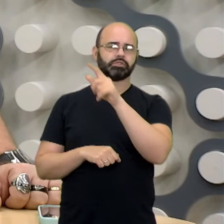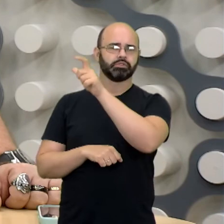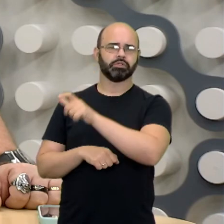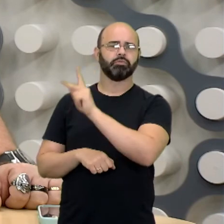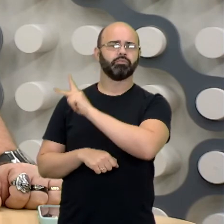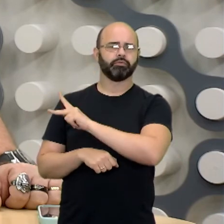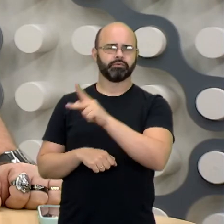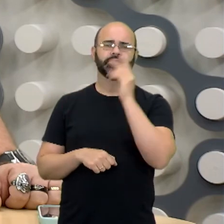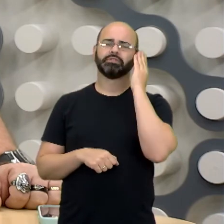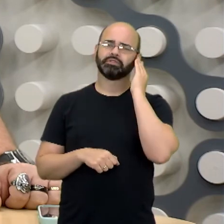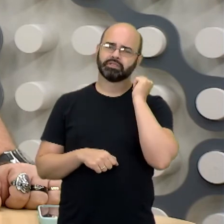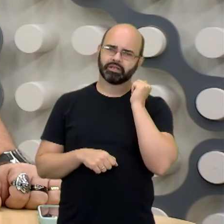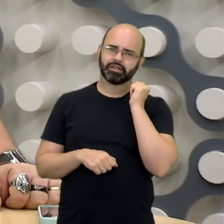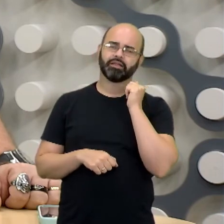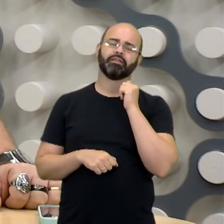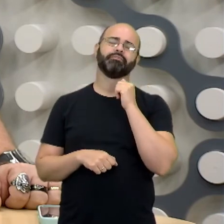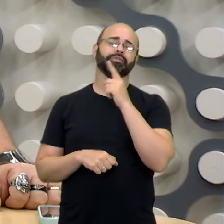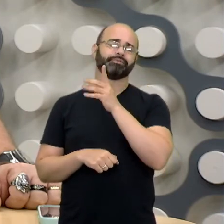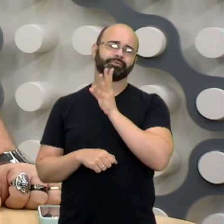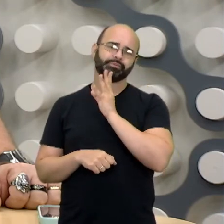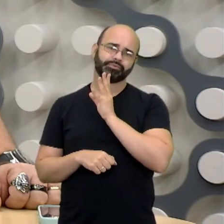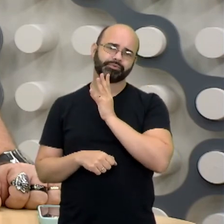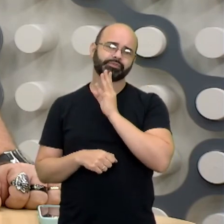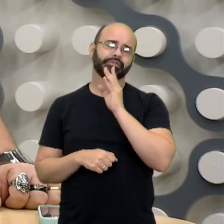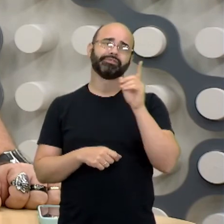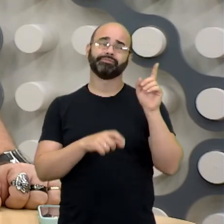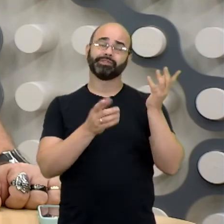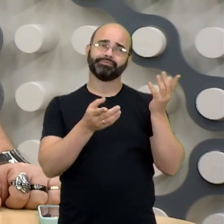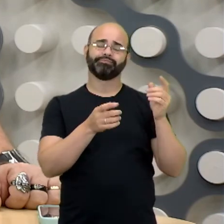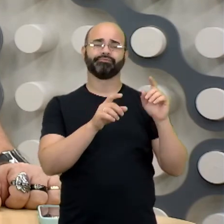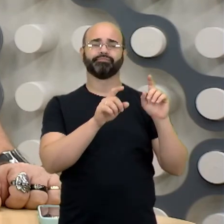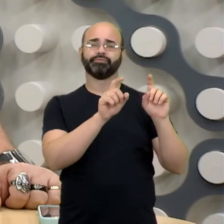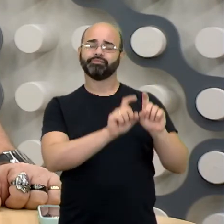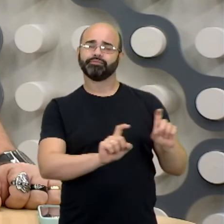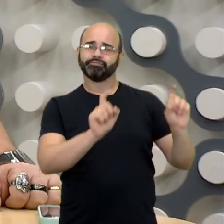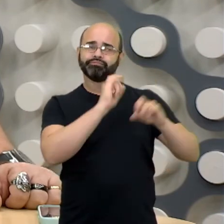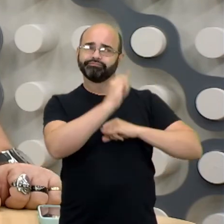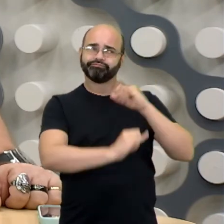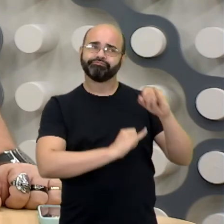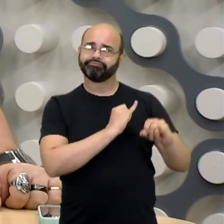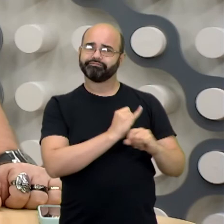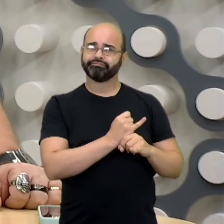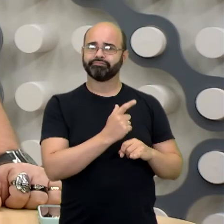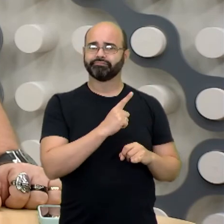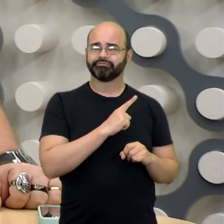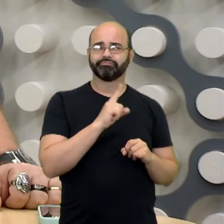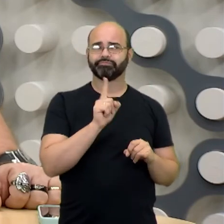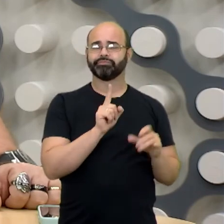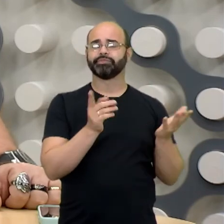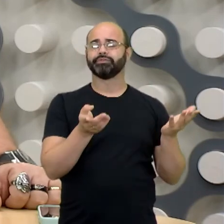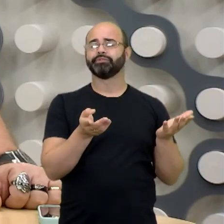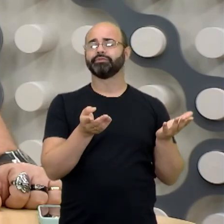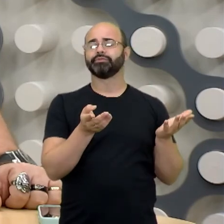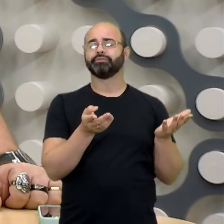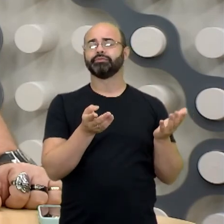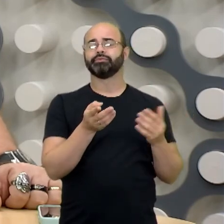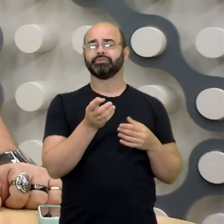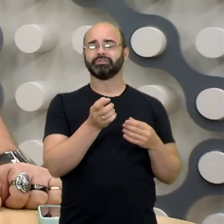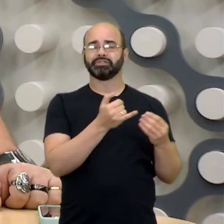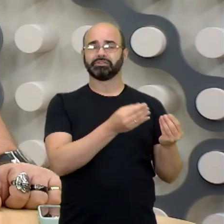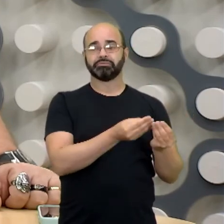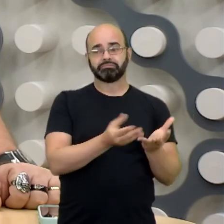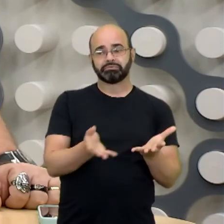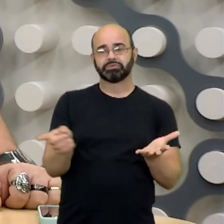sabe aí das condições da escola de fornecer a internet, de fornecer aí computadores para os alunos